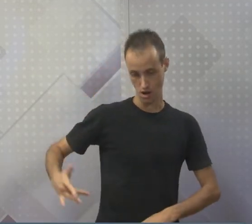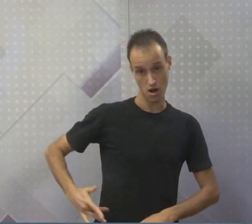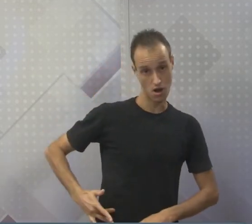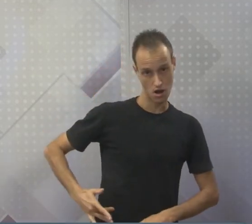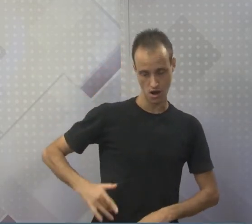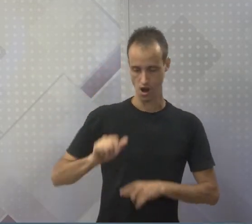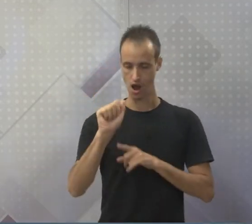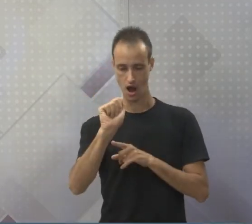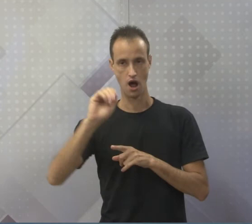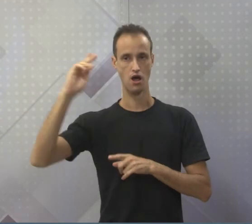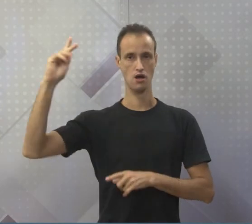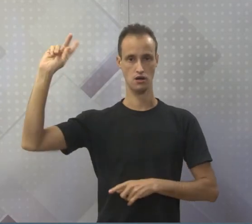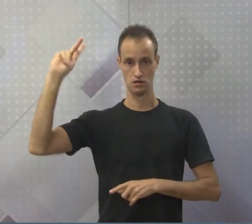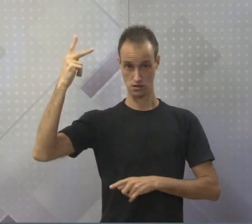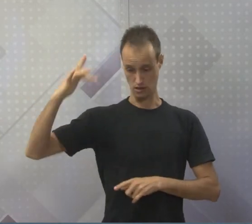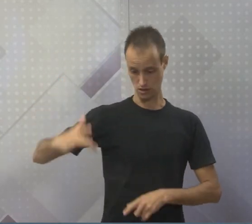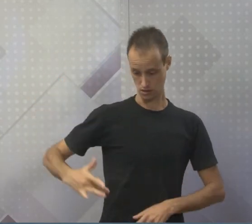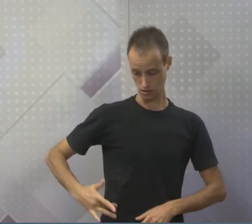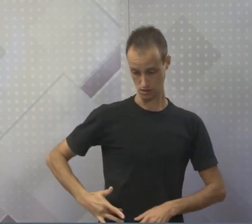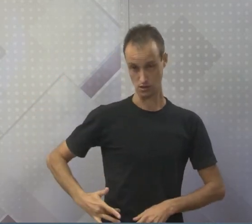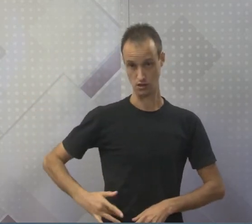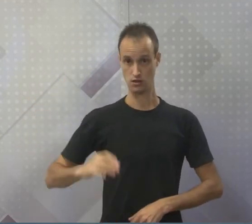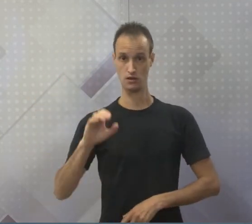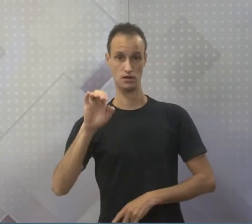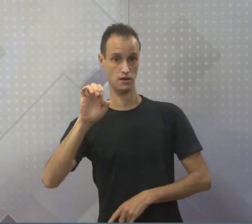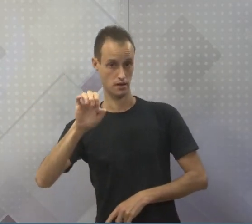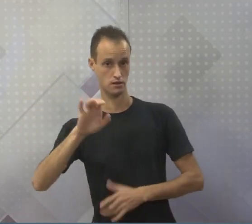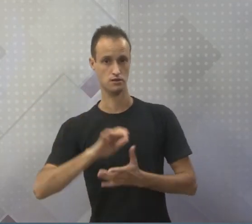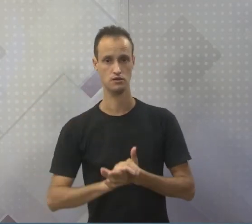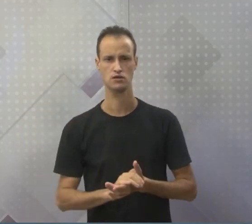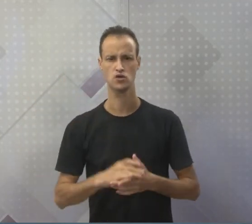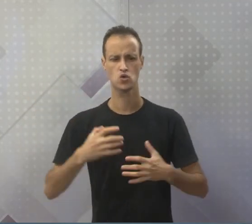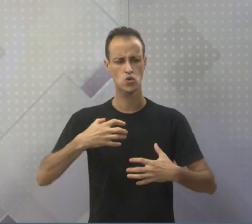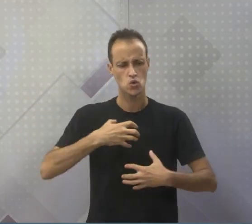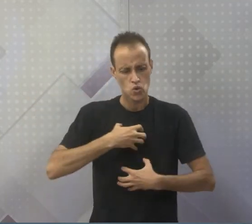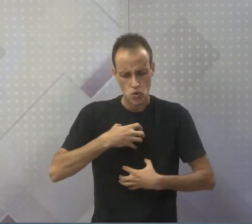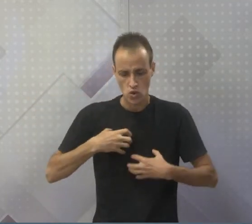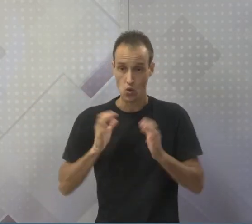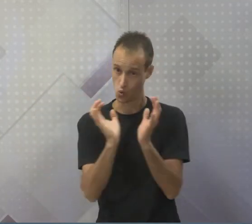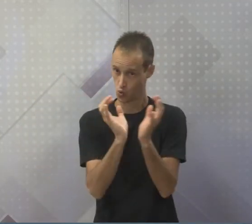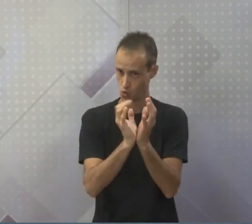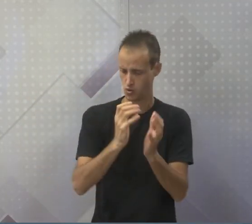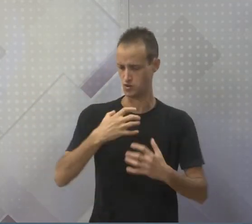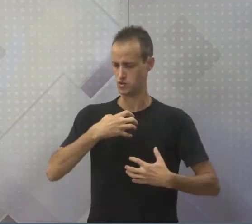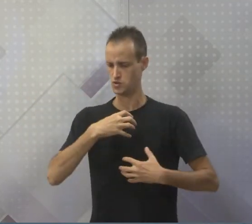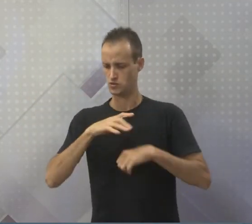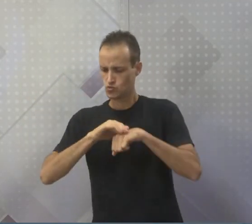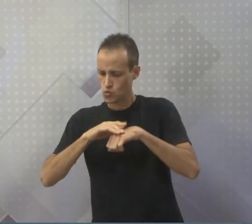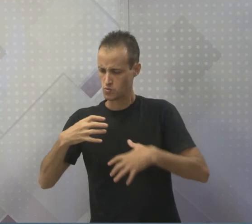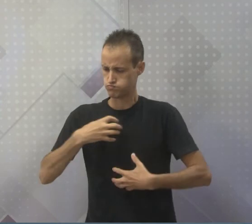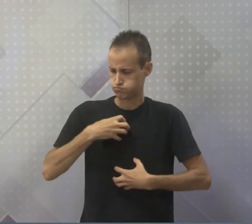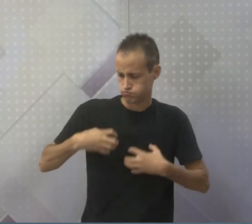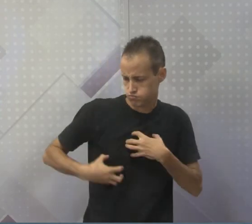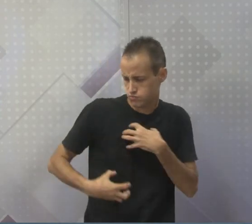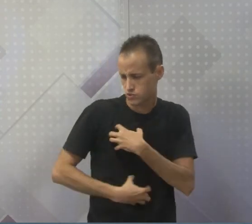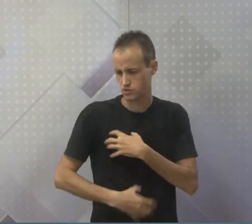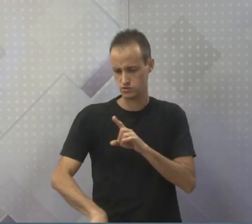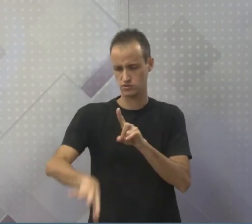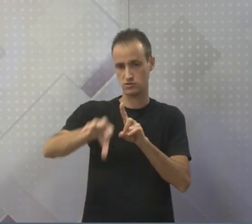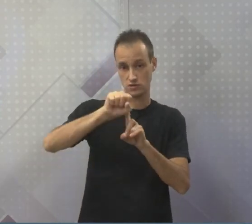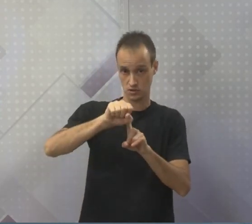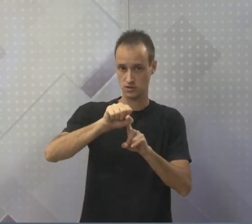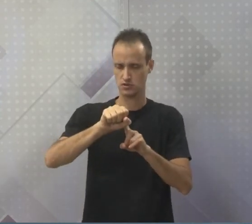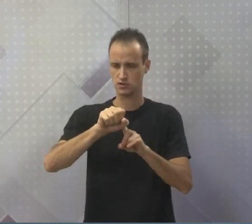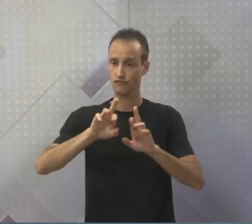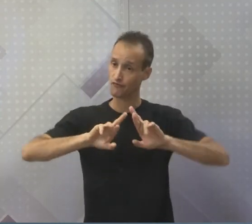verdade, gente, é um grupo de doenças, tá? Com manifestações e contágios diferentes. A